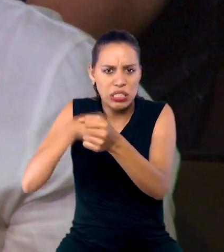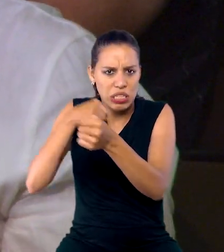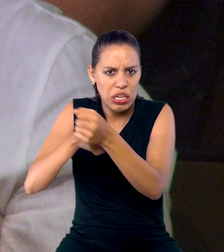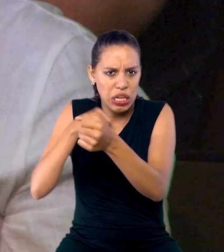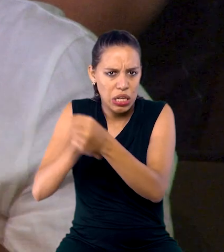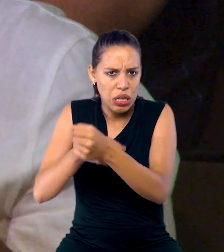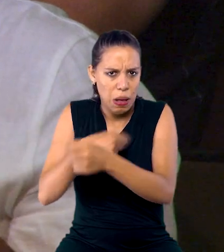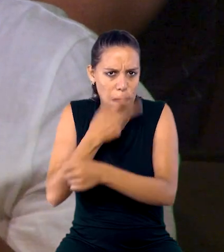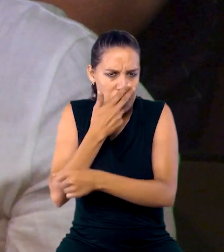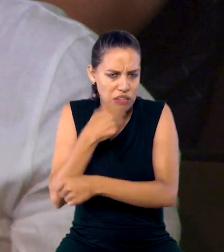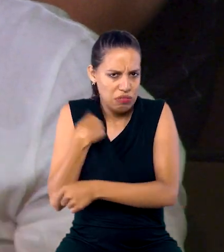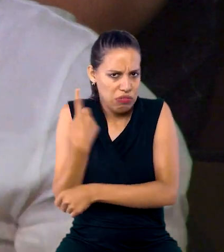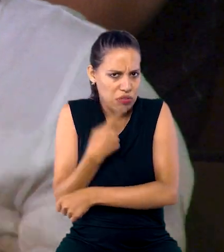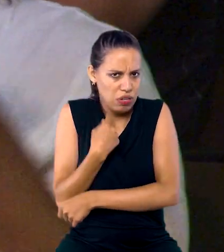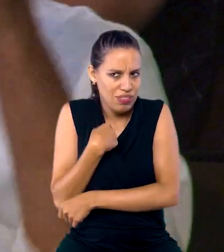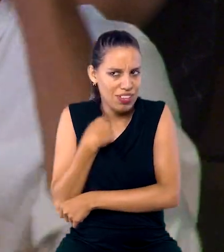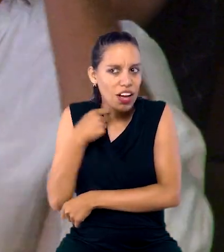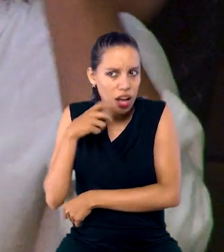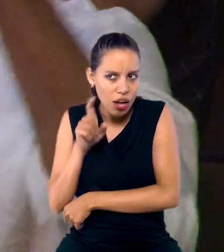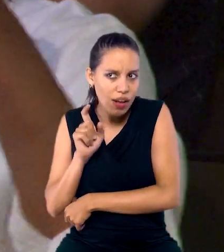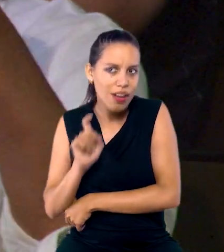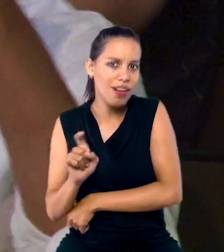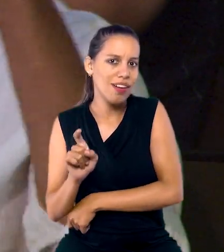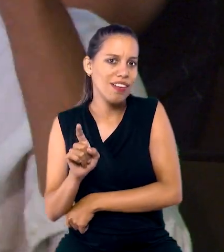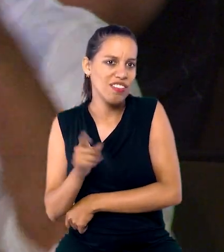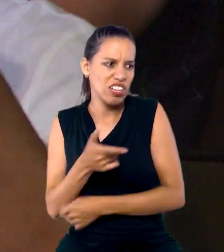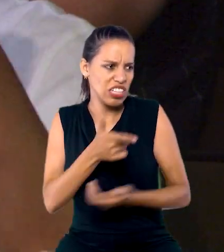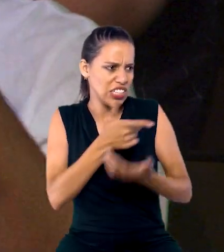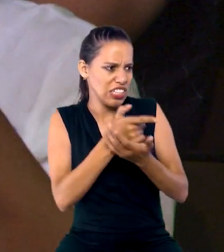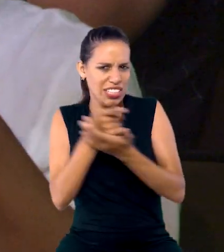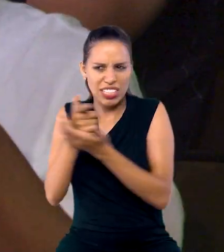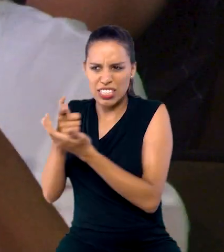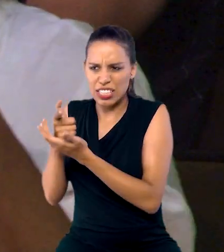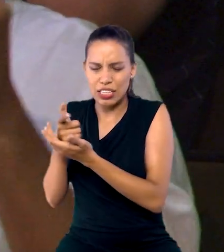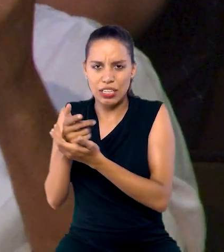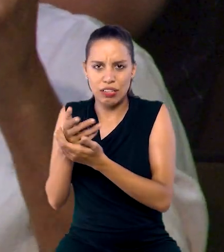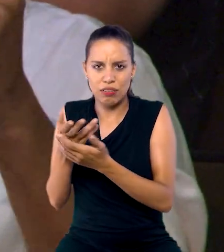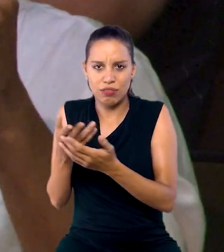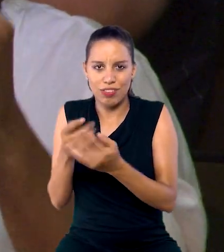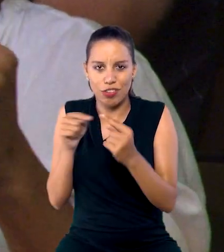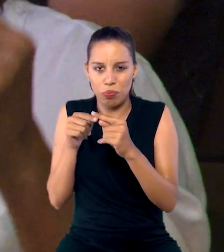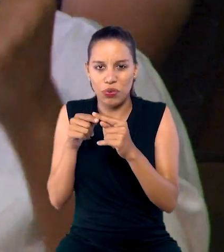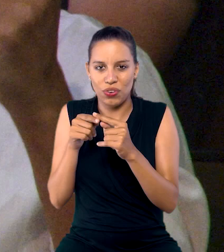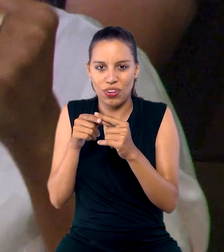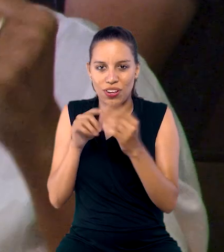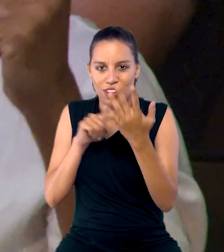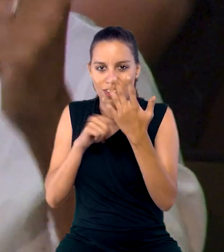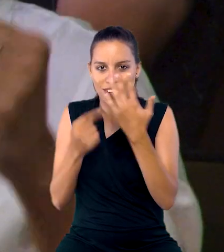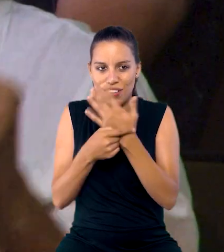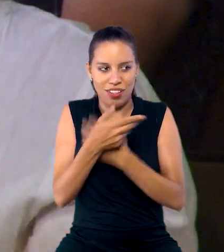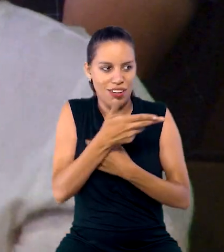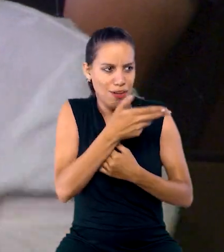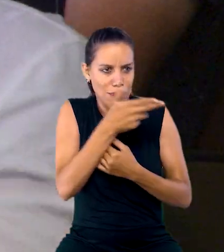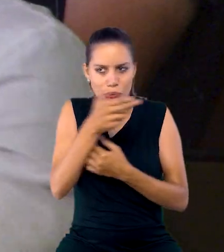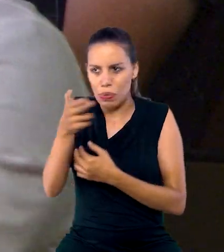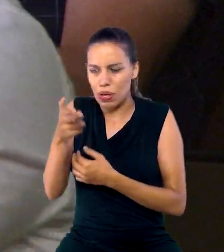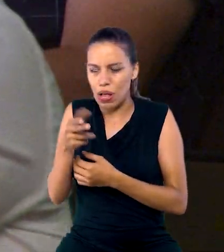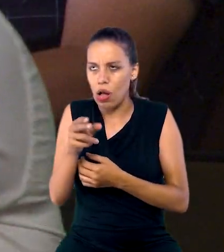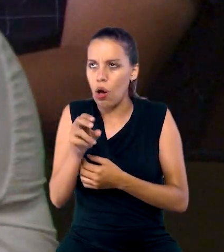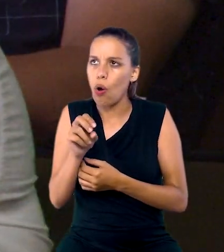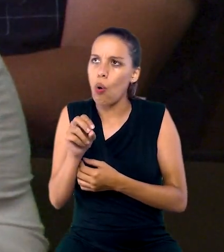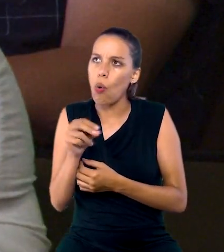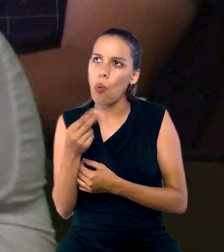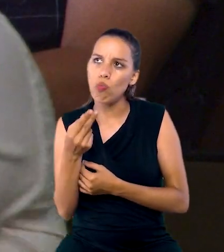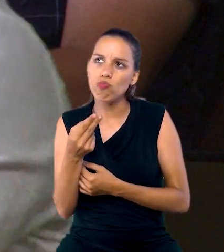luta, a gente fica meio entre vou pegar em armas e sair à guerra, sabe? Estereotipado, somos todos Che Guevara,